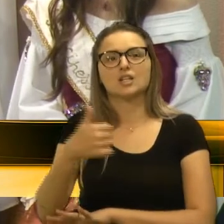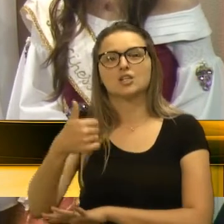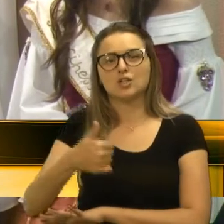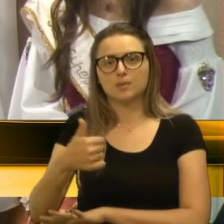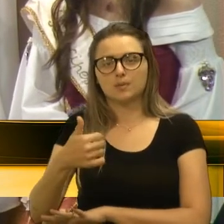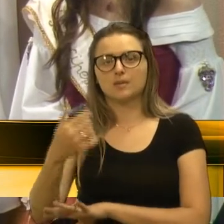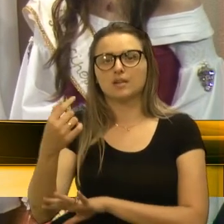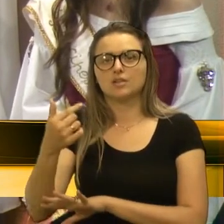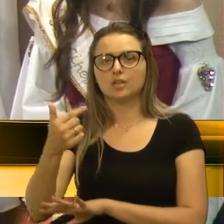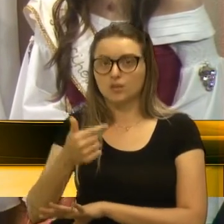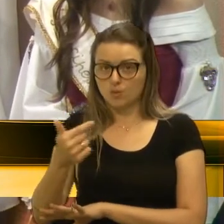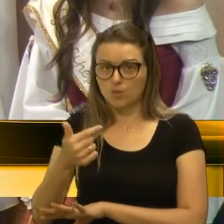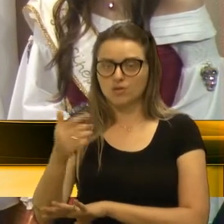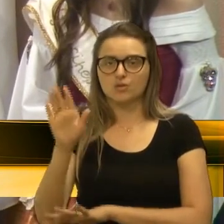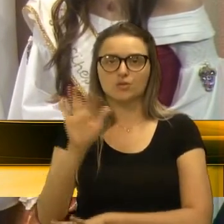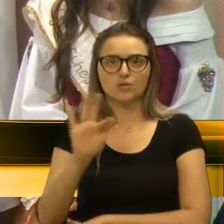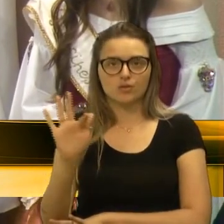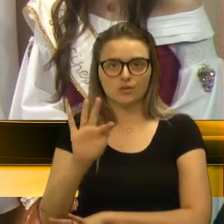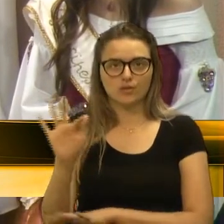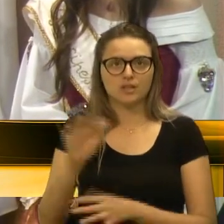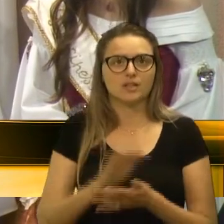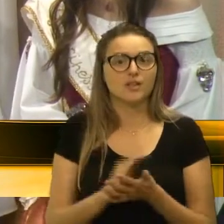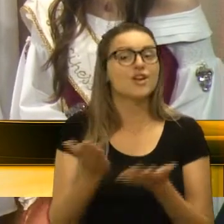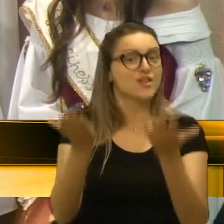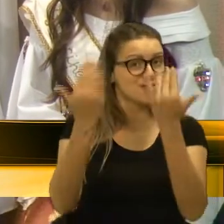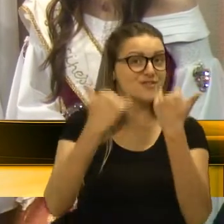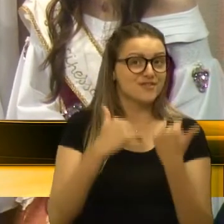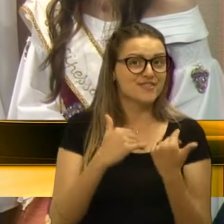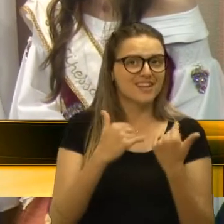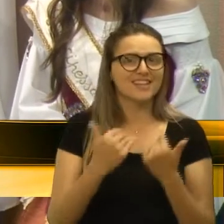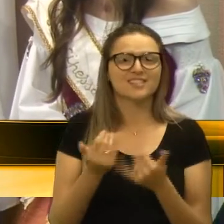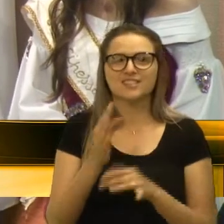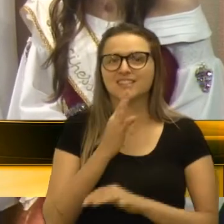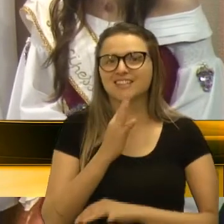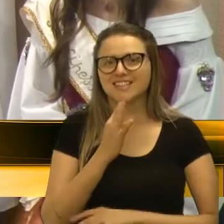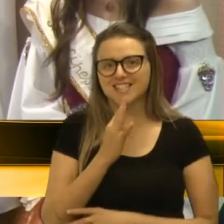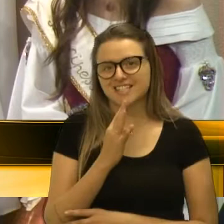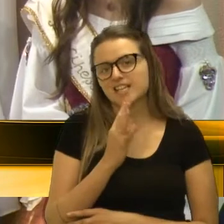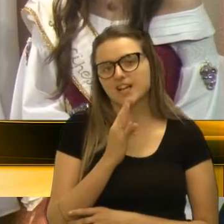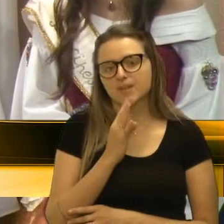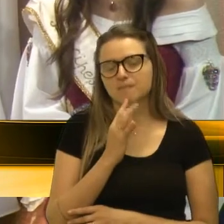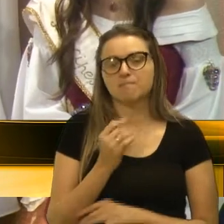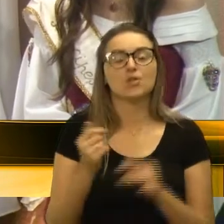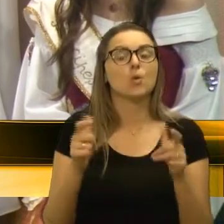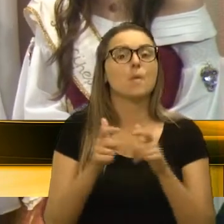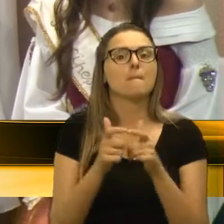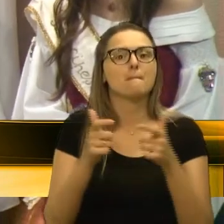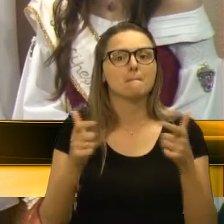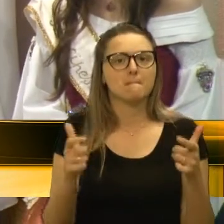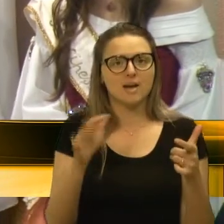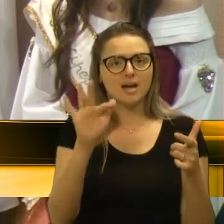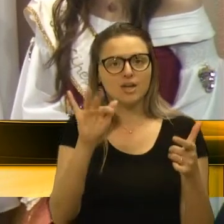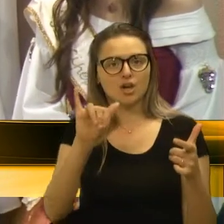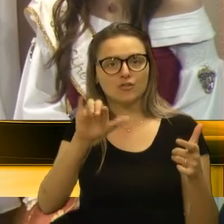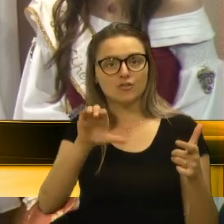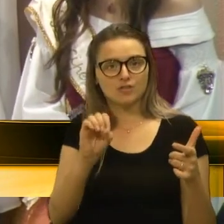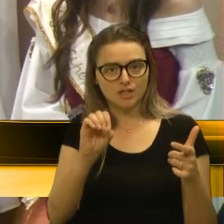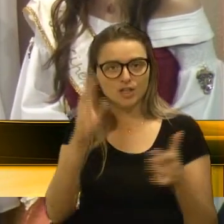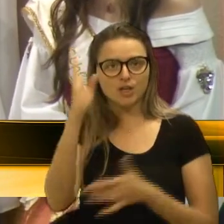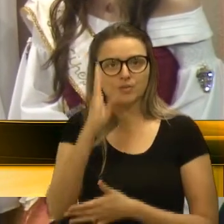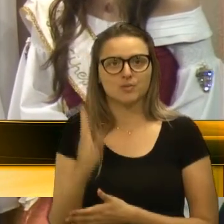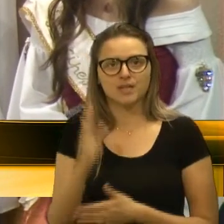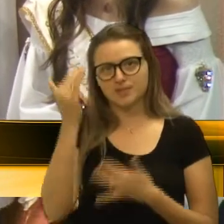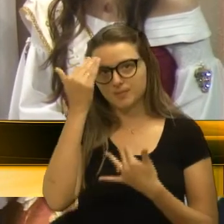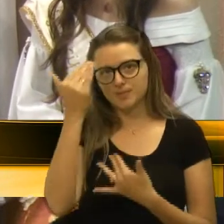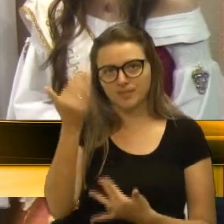de fevereiro. E venham conhecer um dos maiores filós do Brasil. Muito